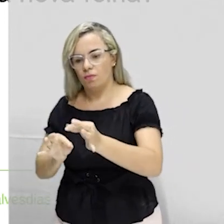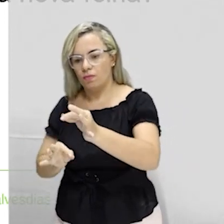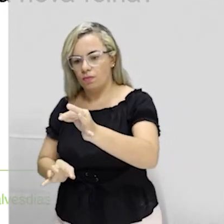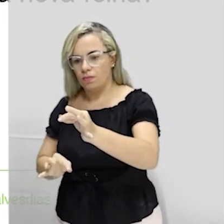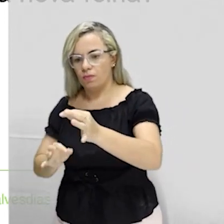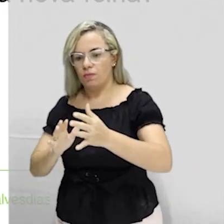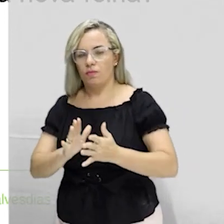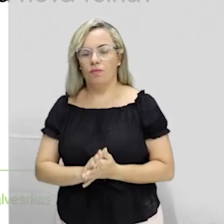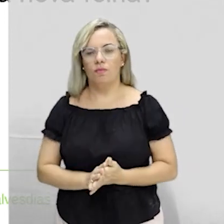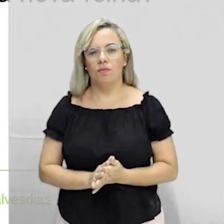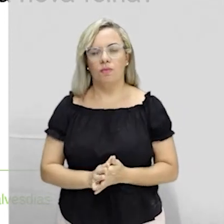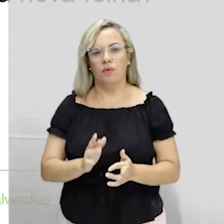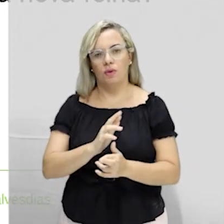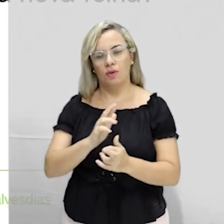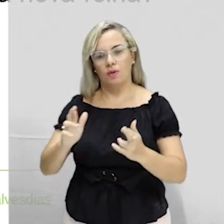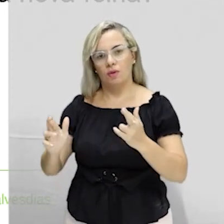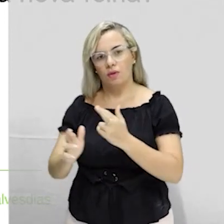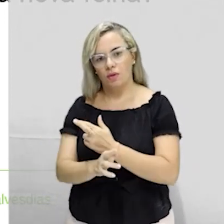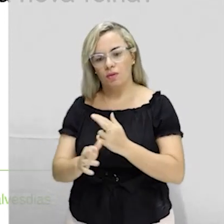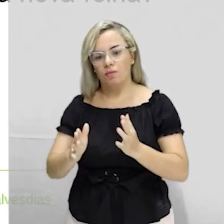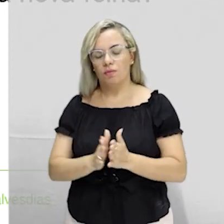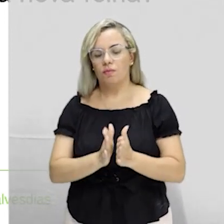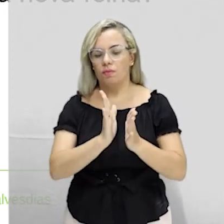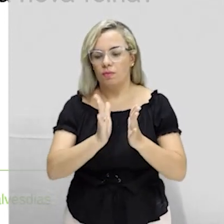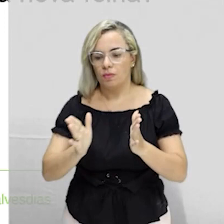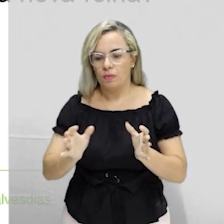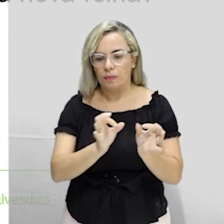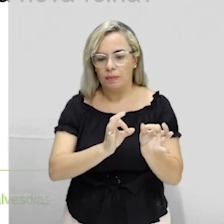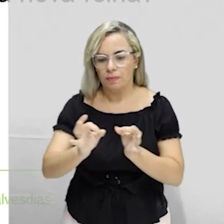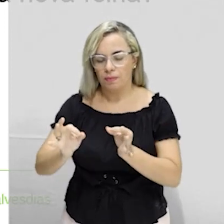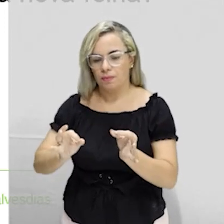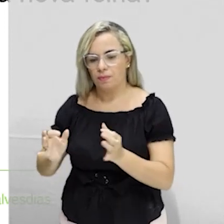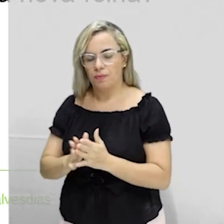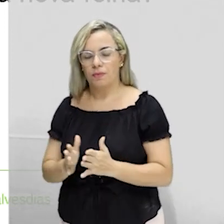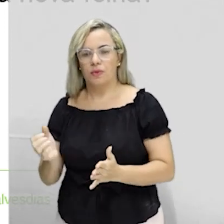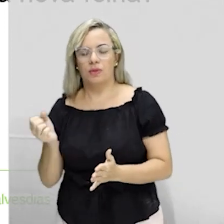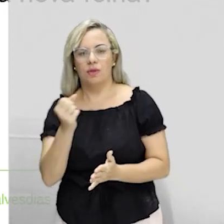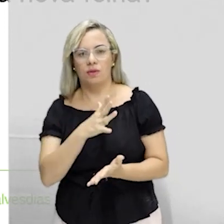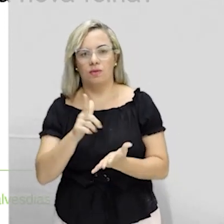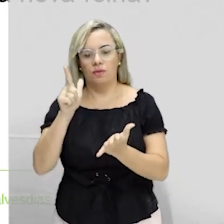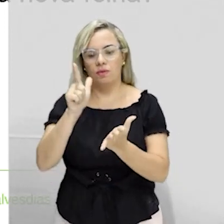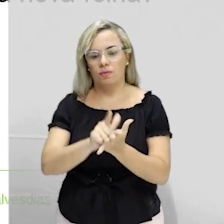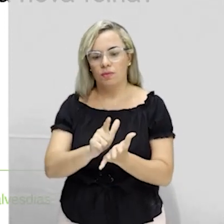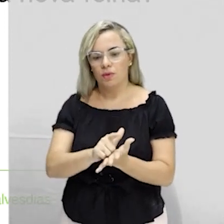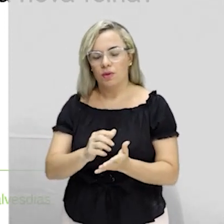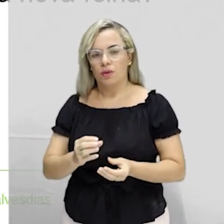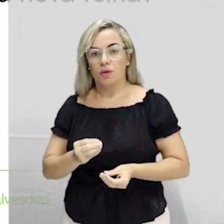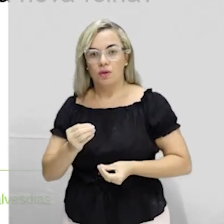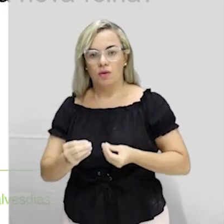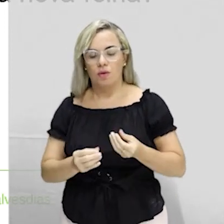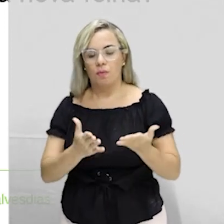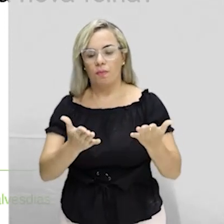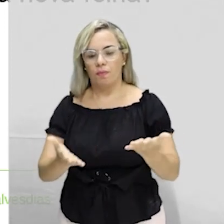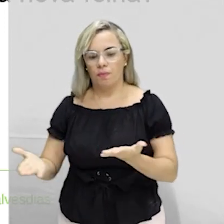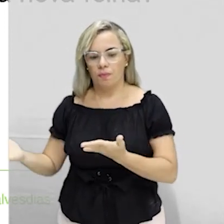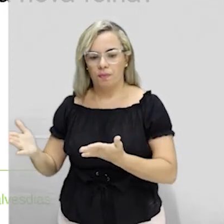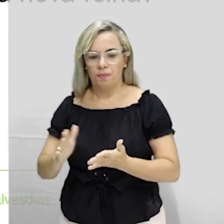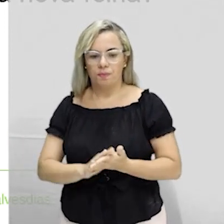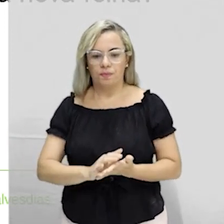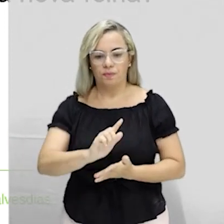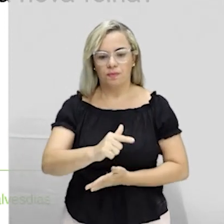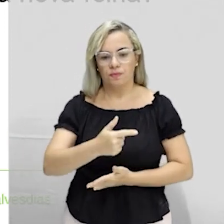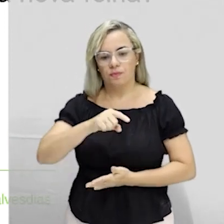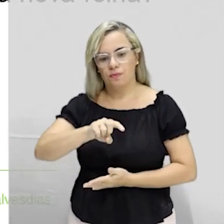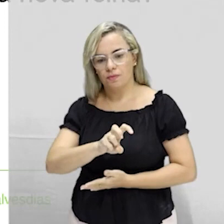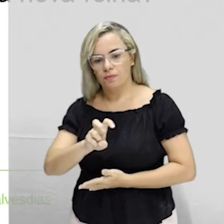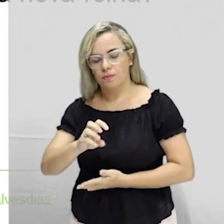comprimento, respectivamente, ó, essa sequência aí, tá? Dessa nova folha. Considere